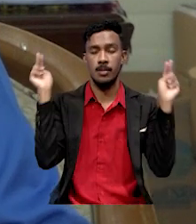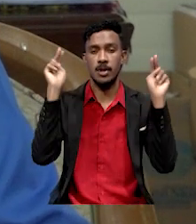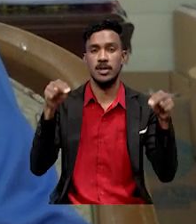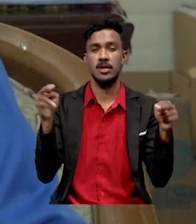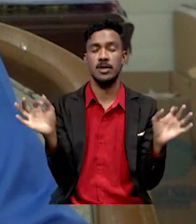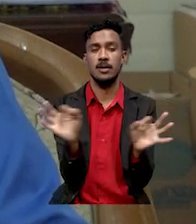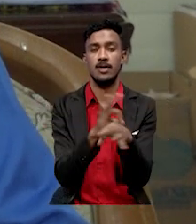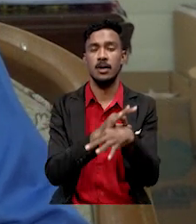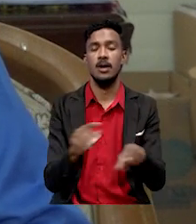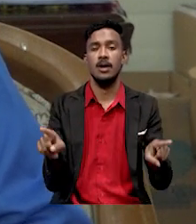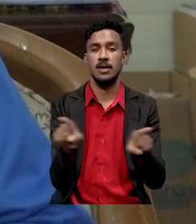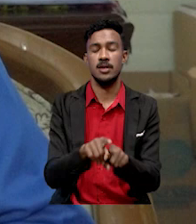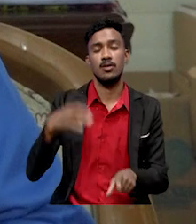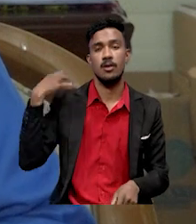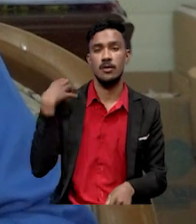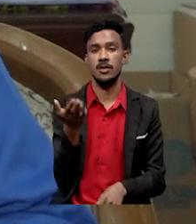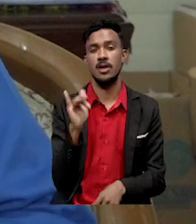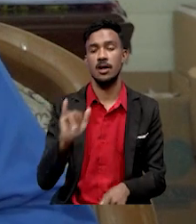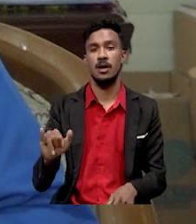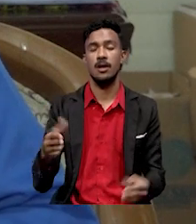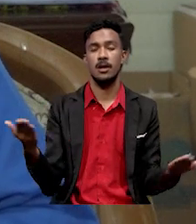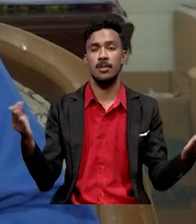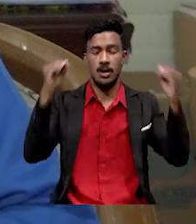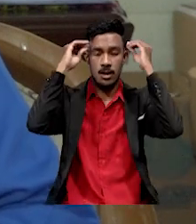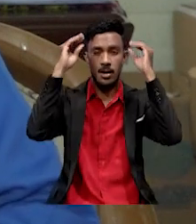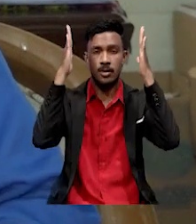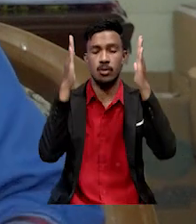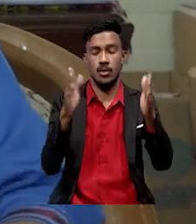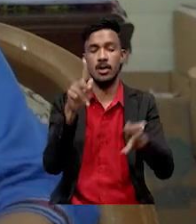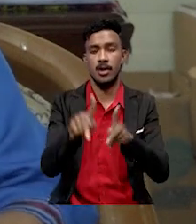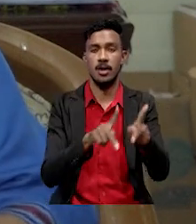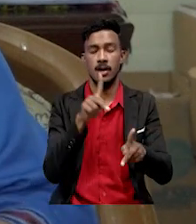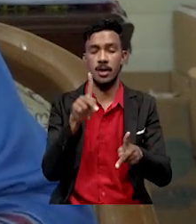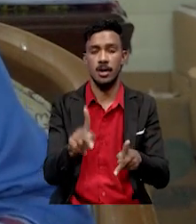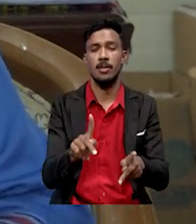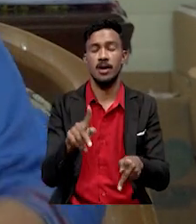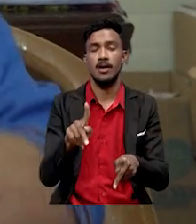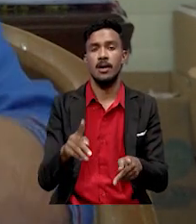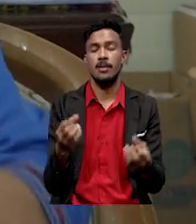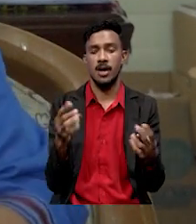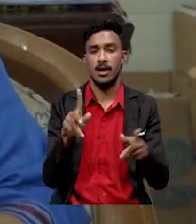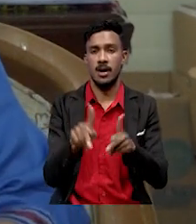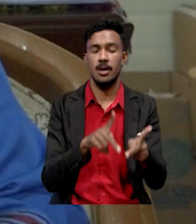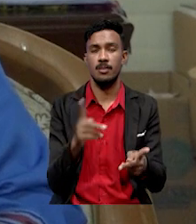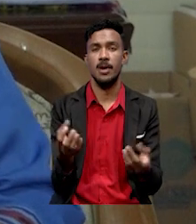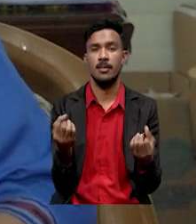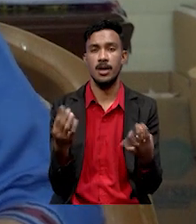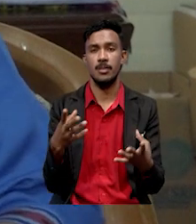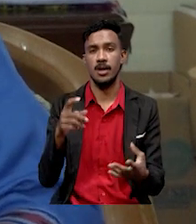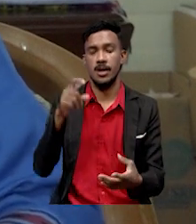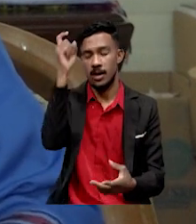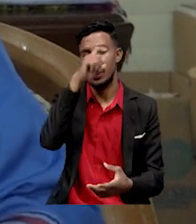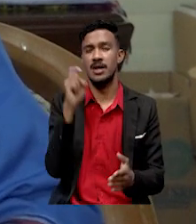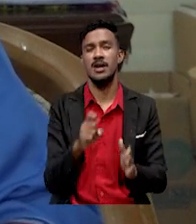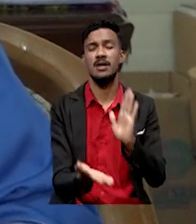que instituições nebe hanuri ema ia dalam barak ia ema barak maka idari ahli ona mebe